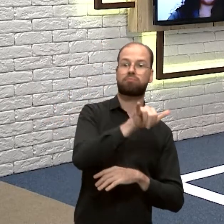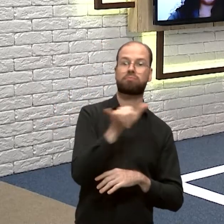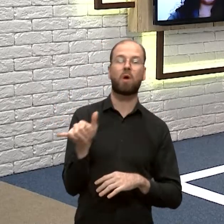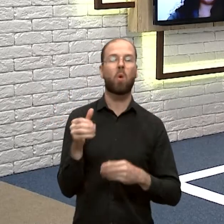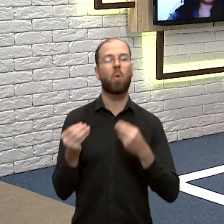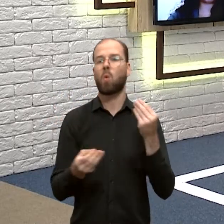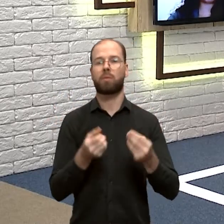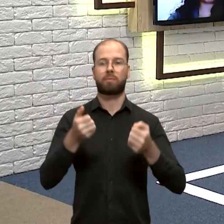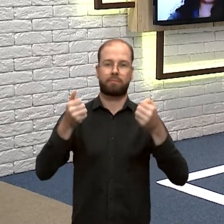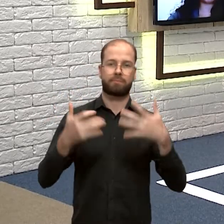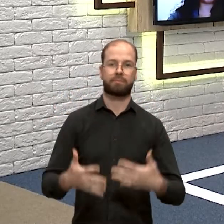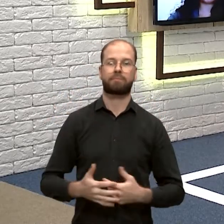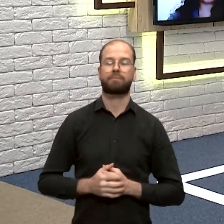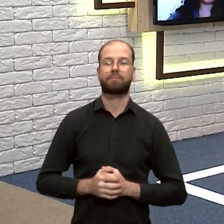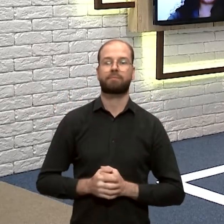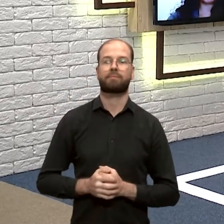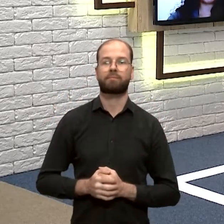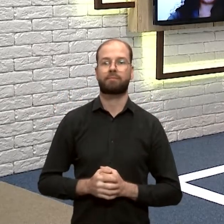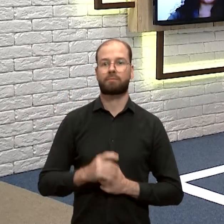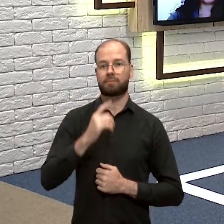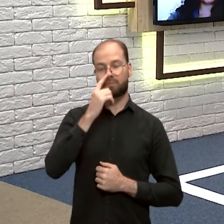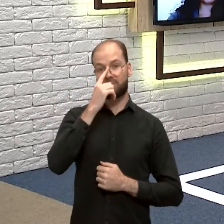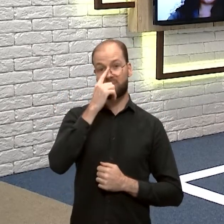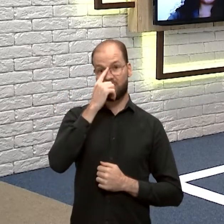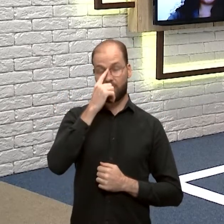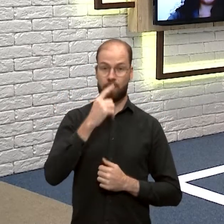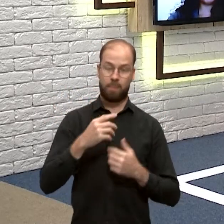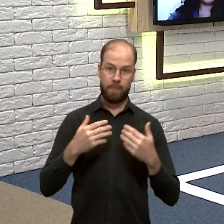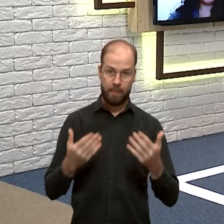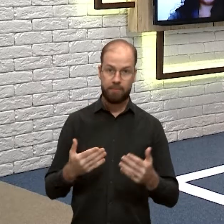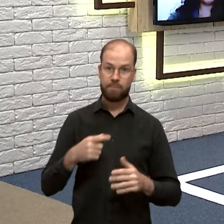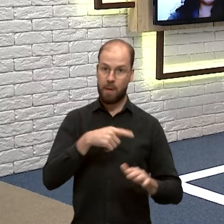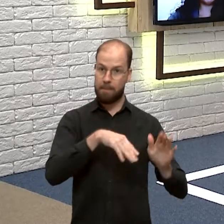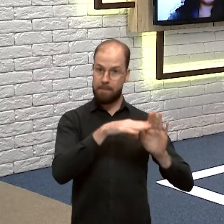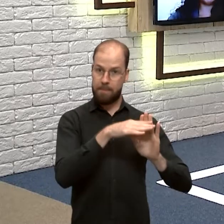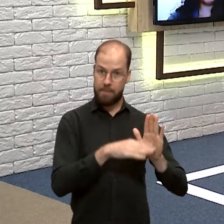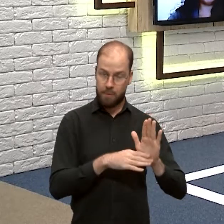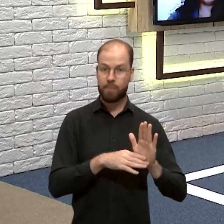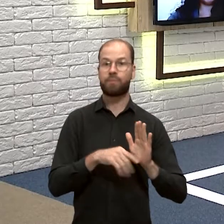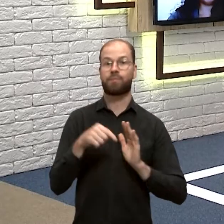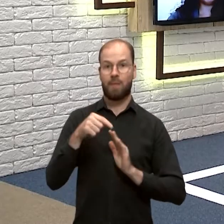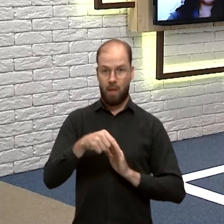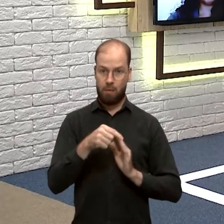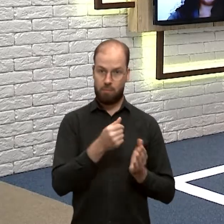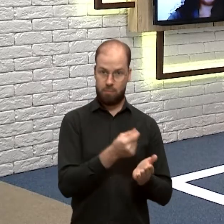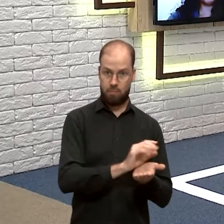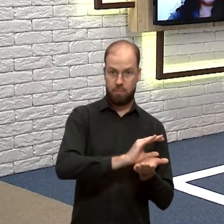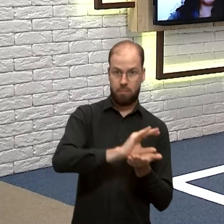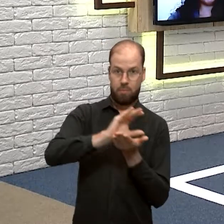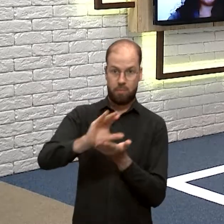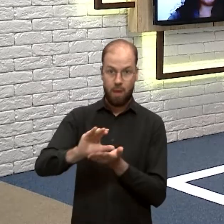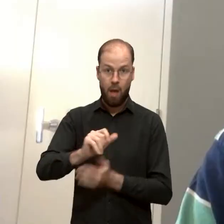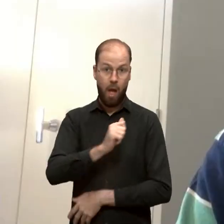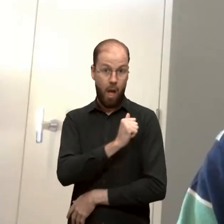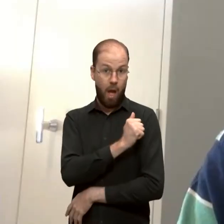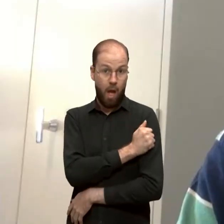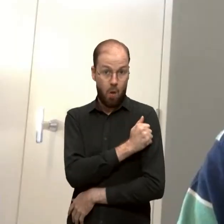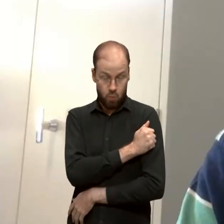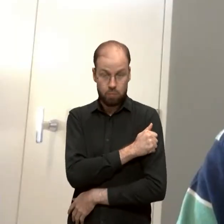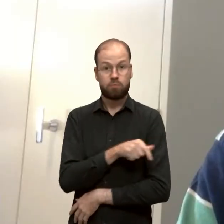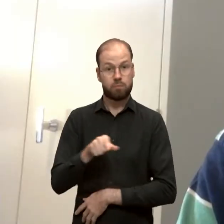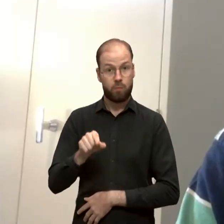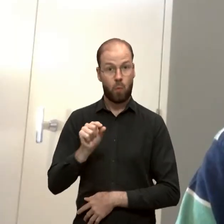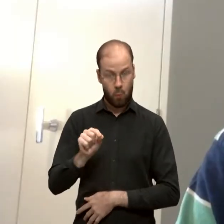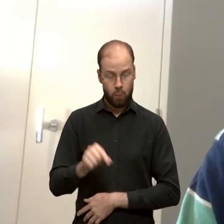Bem, o benefício que o programa Braftec oferece ao estudante consiste na